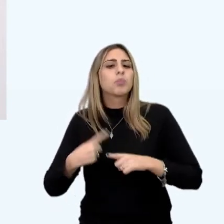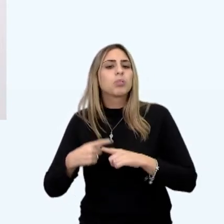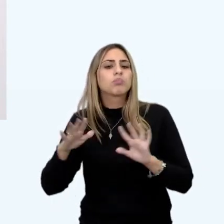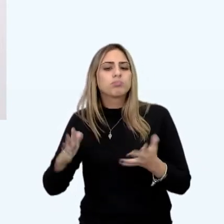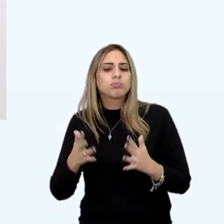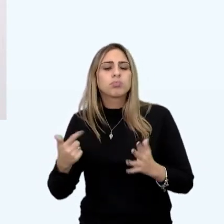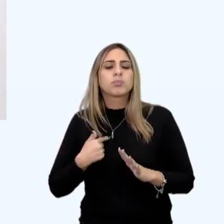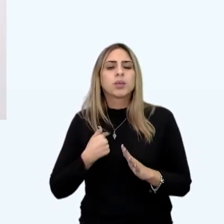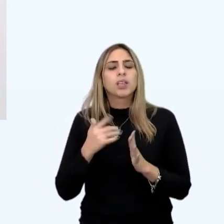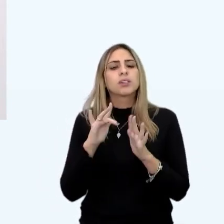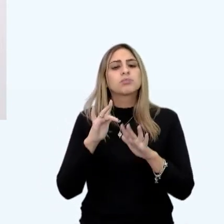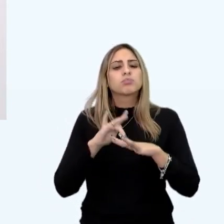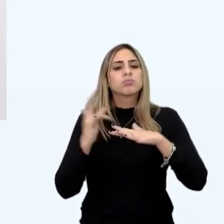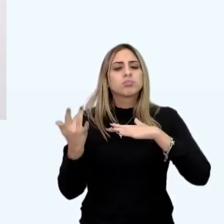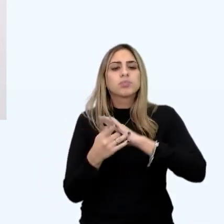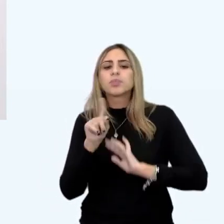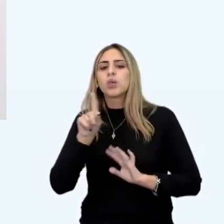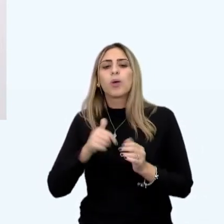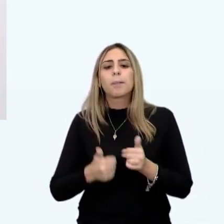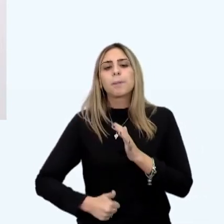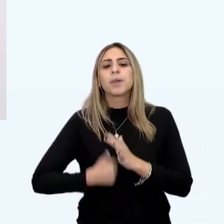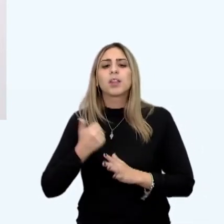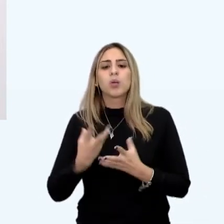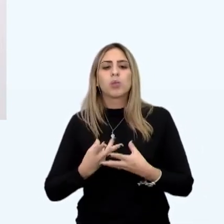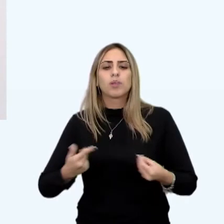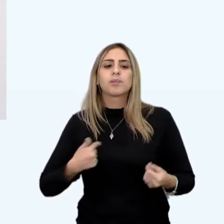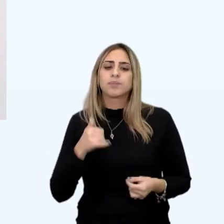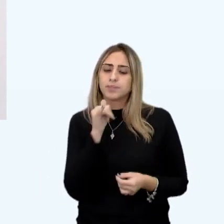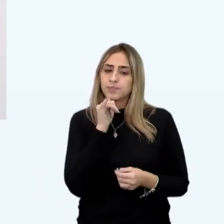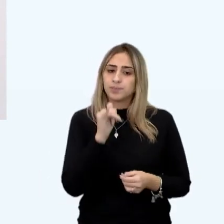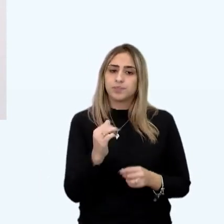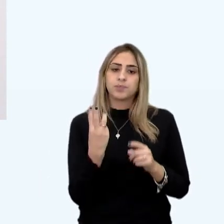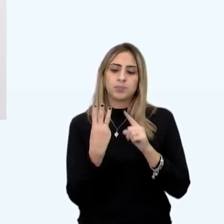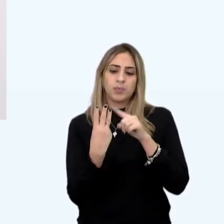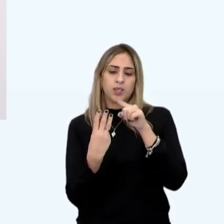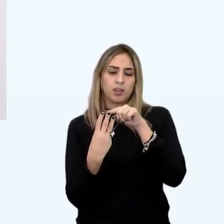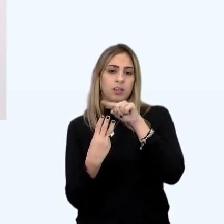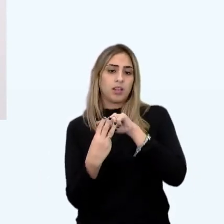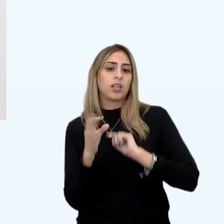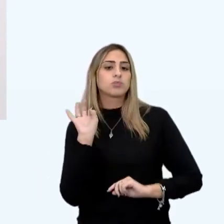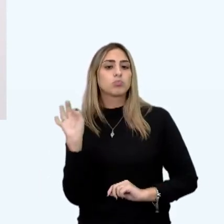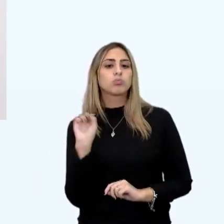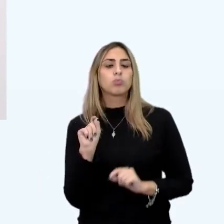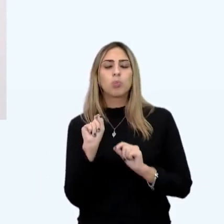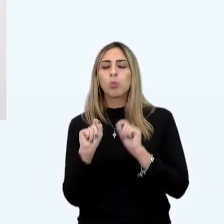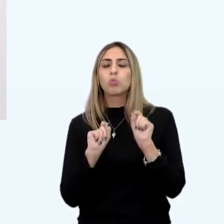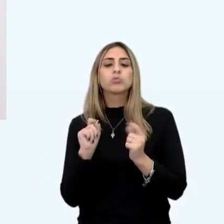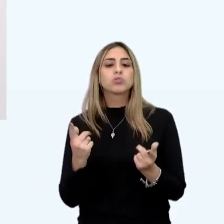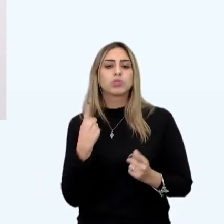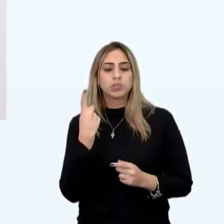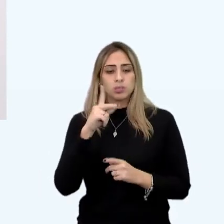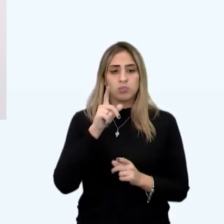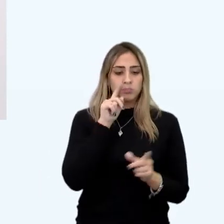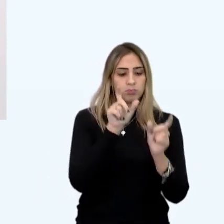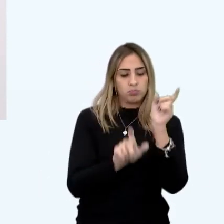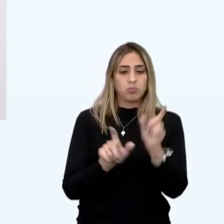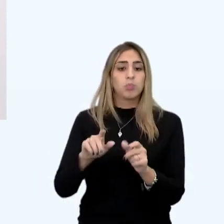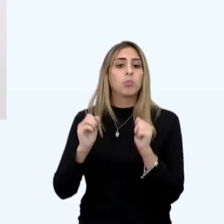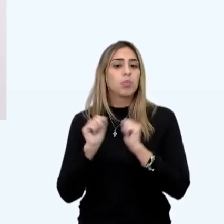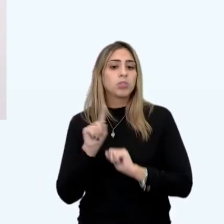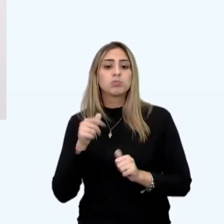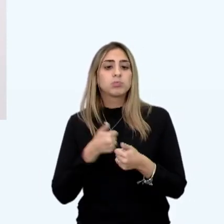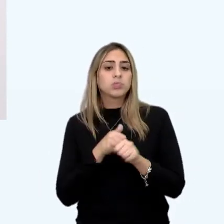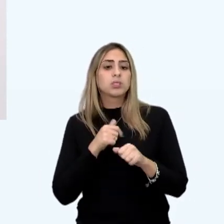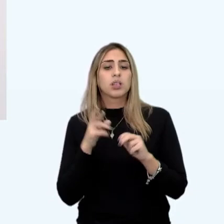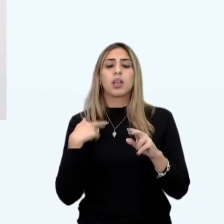nas minhas redes sociais ainda não é qualificado? E eu vou te contar três motivos. Primeiro, seu público pode ainda não estar te seguindo